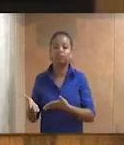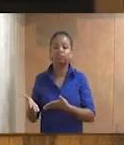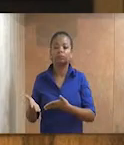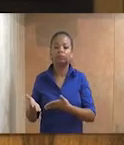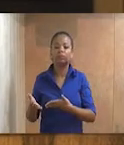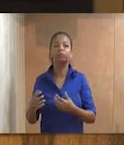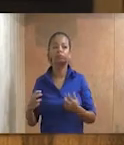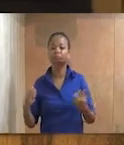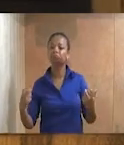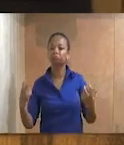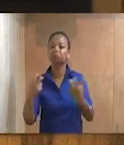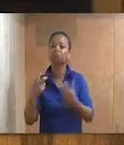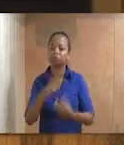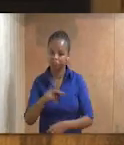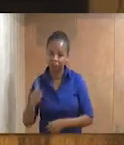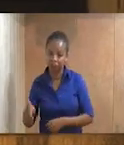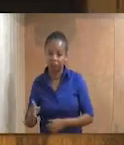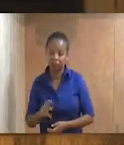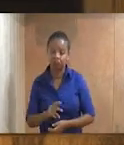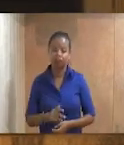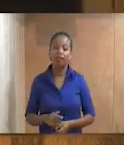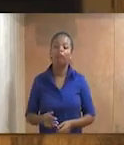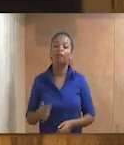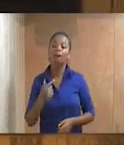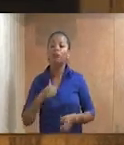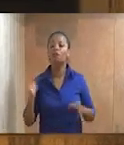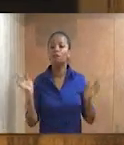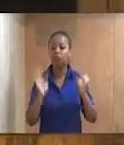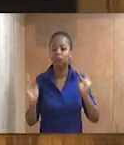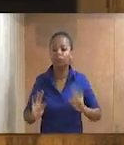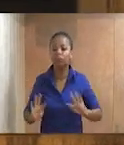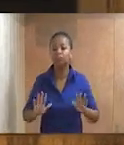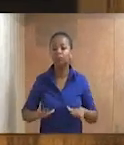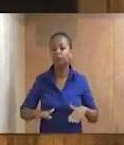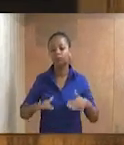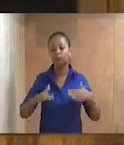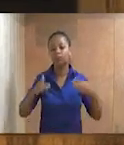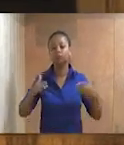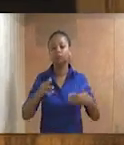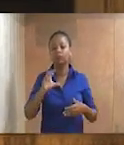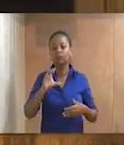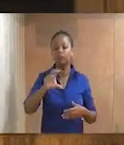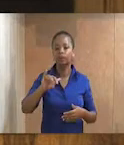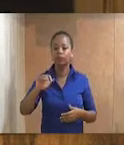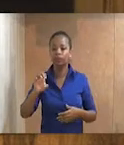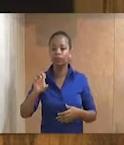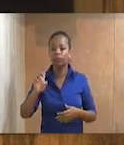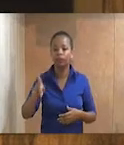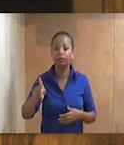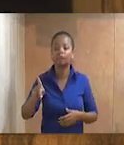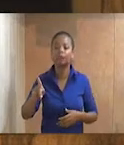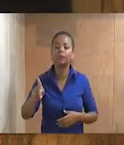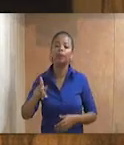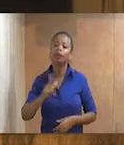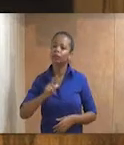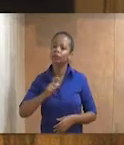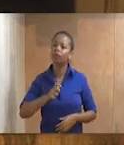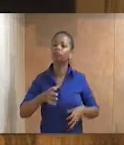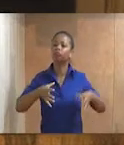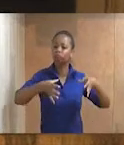galeria. Fico feliz quando o CEP, que é um órgão